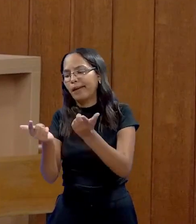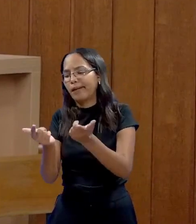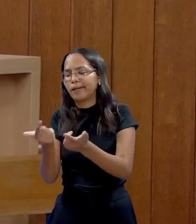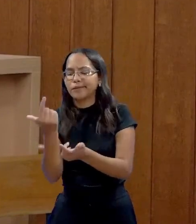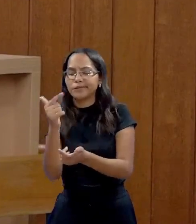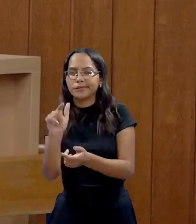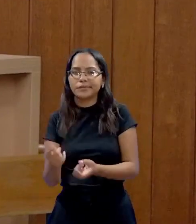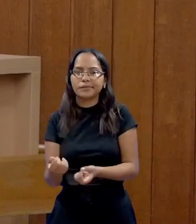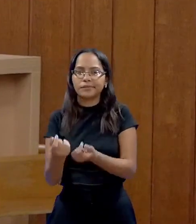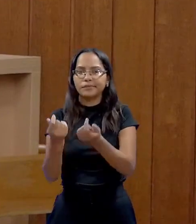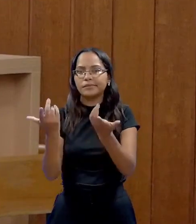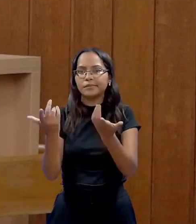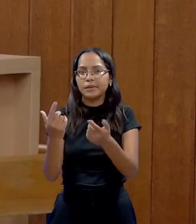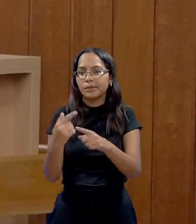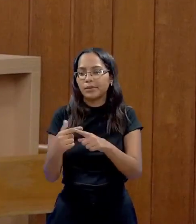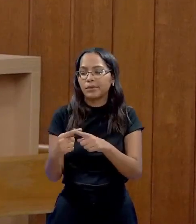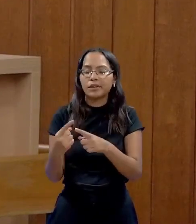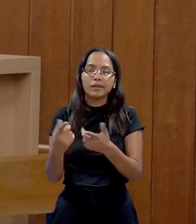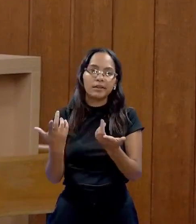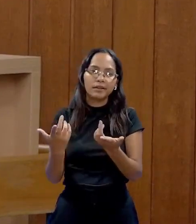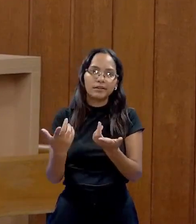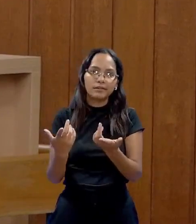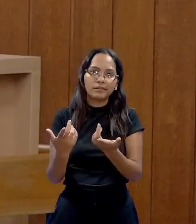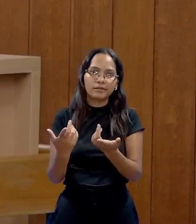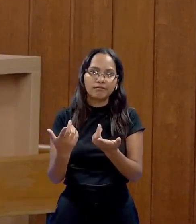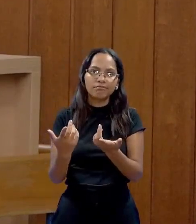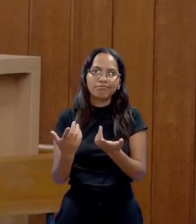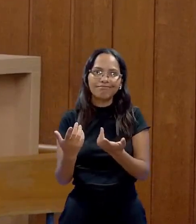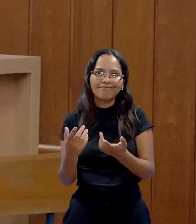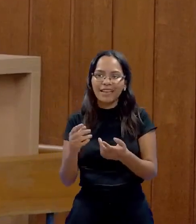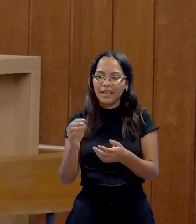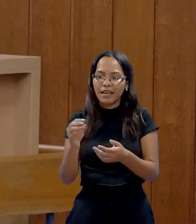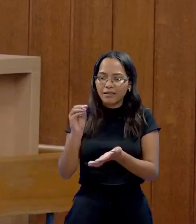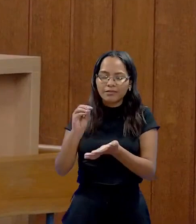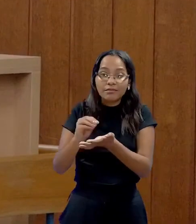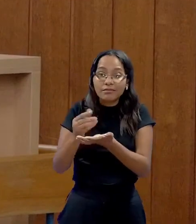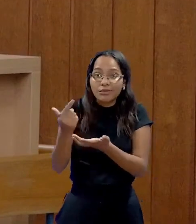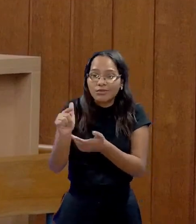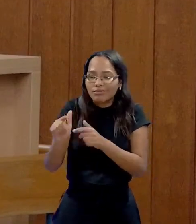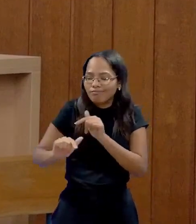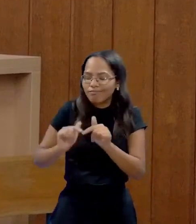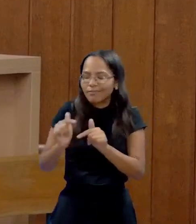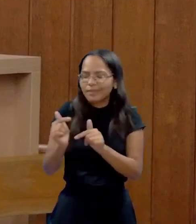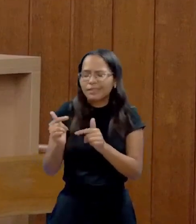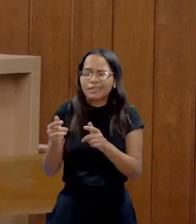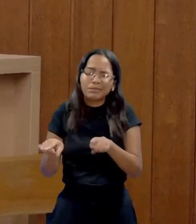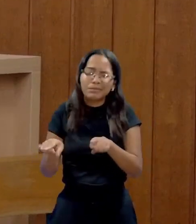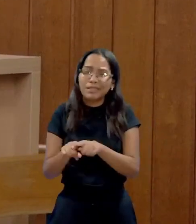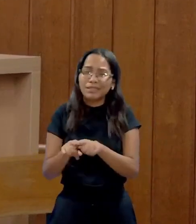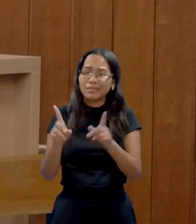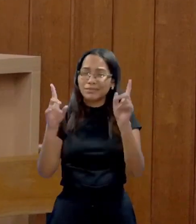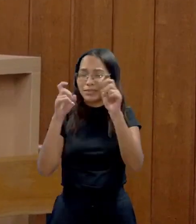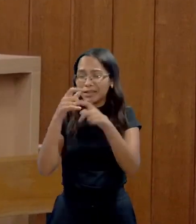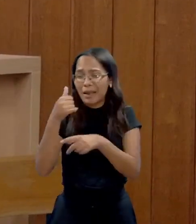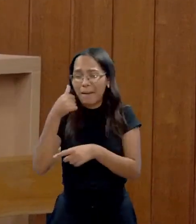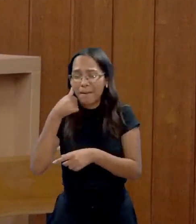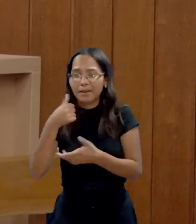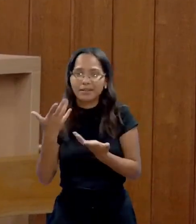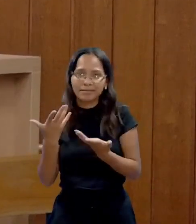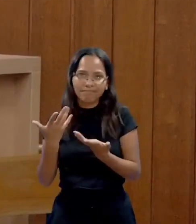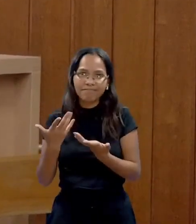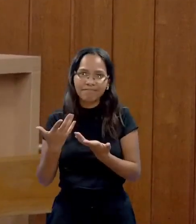mais do que um atentado contra o trabalho, também é um atentado contra as mulheres. Avançando nessa direção,